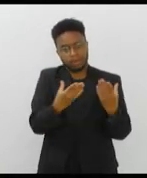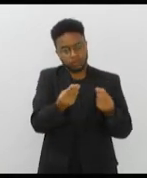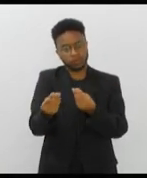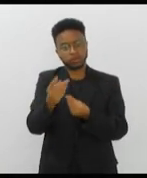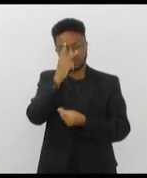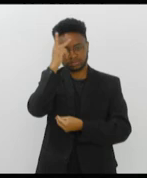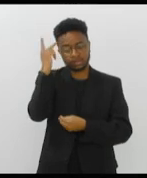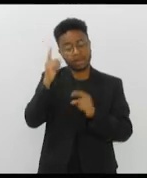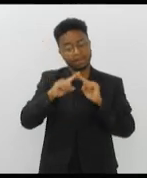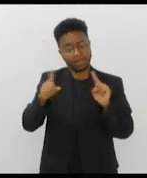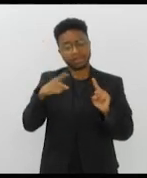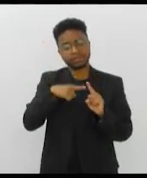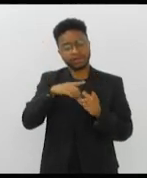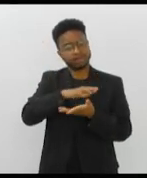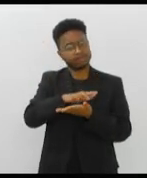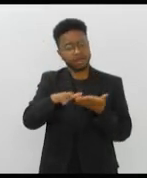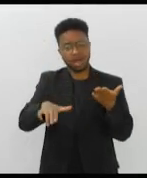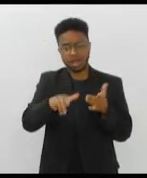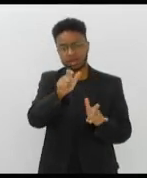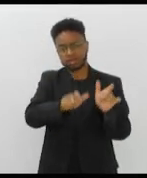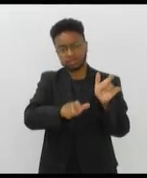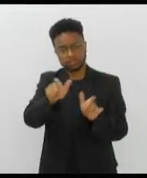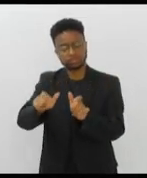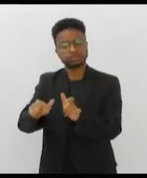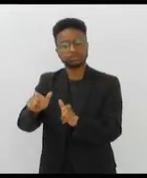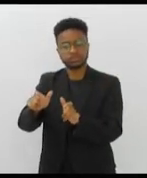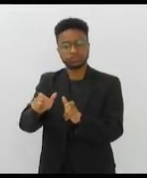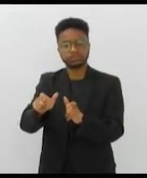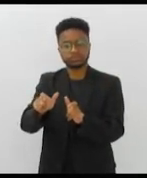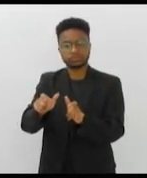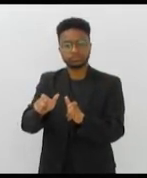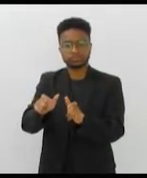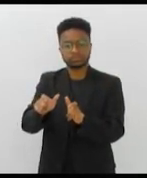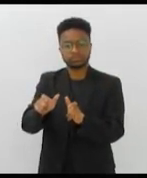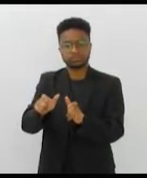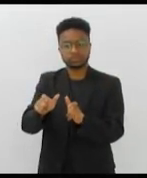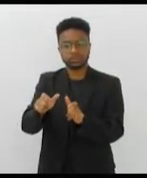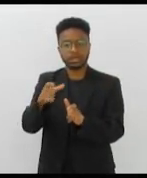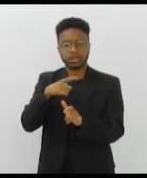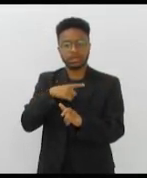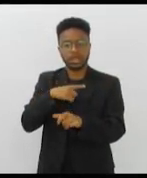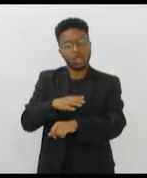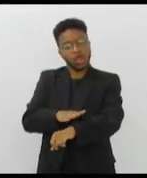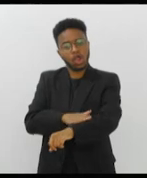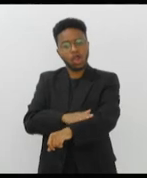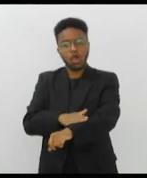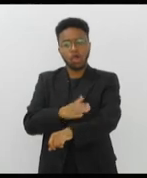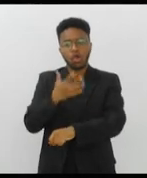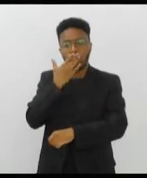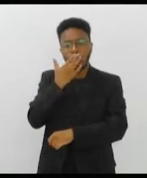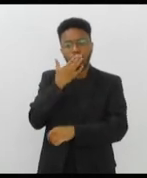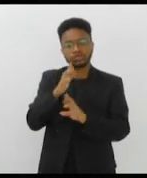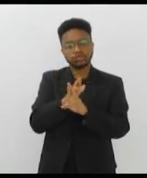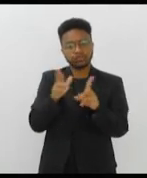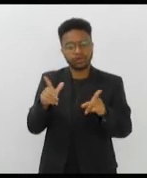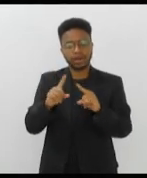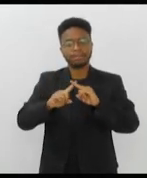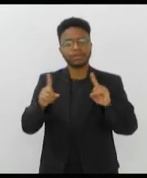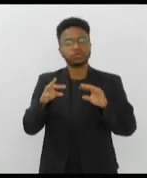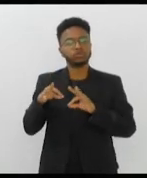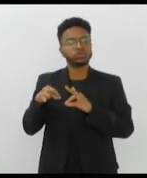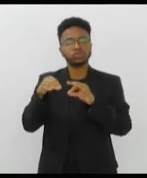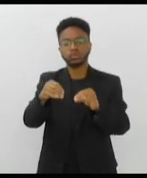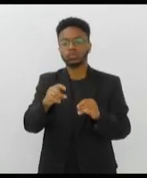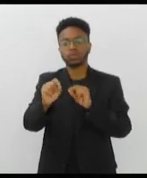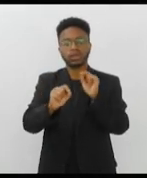mix ali de pessoas com cor de pele diferente, mas todas imbuídas